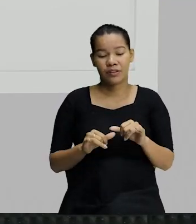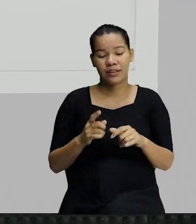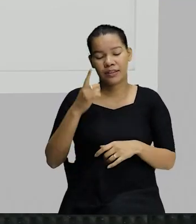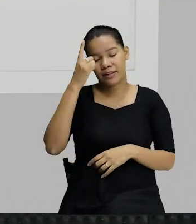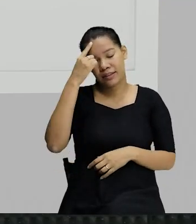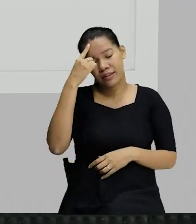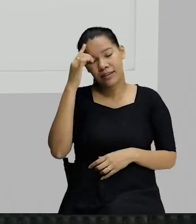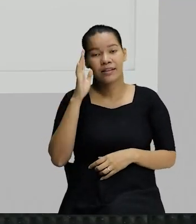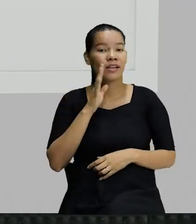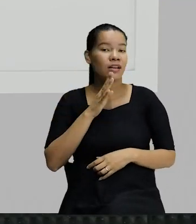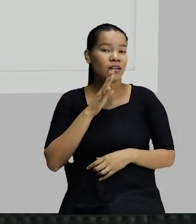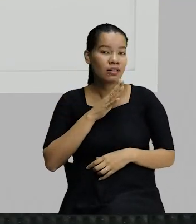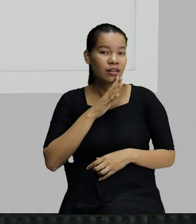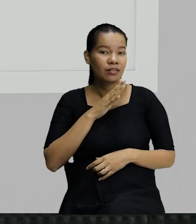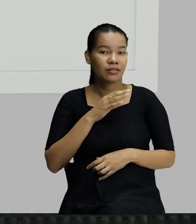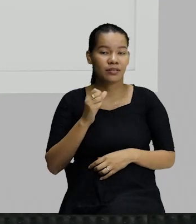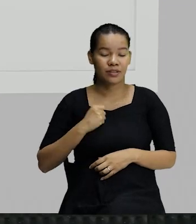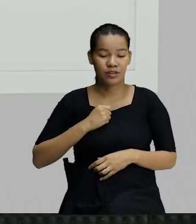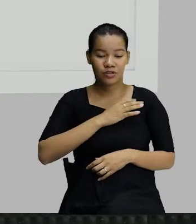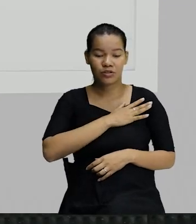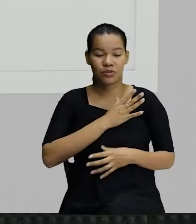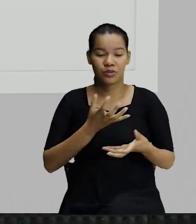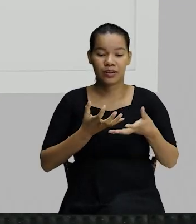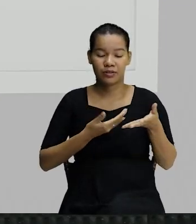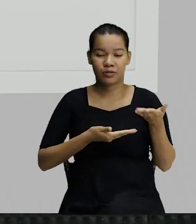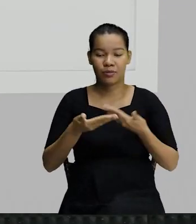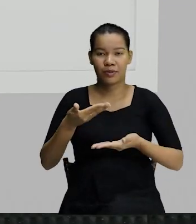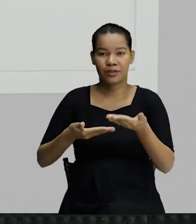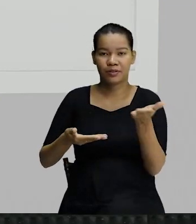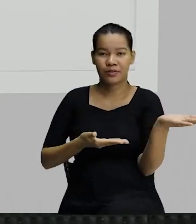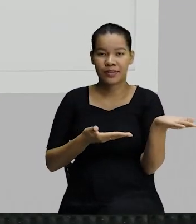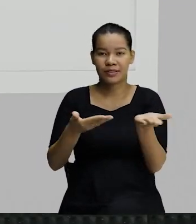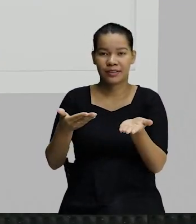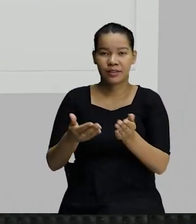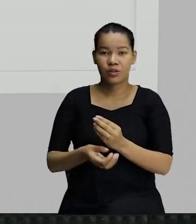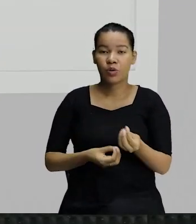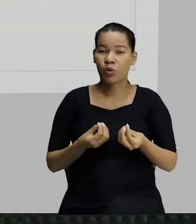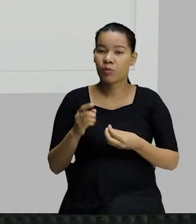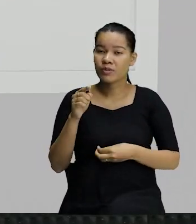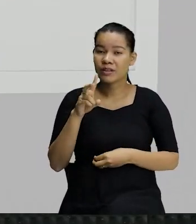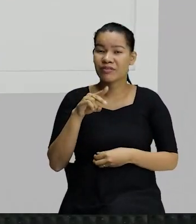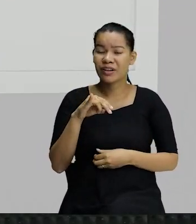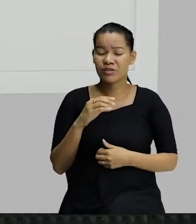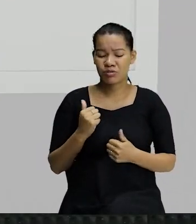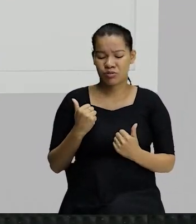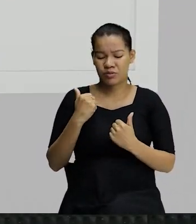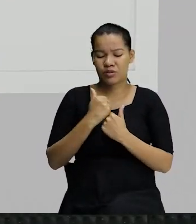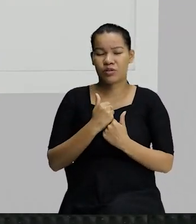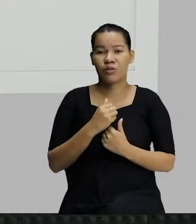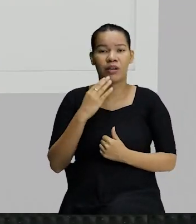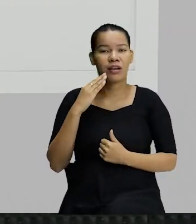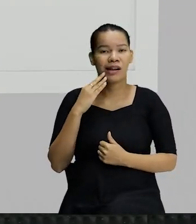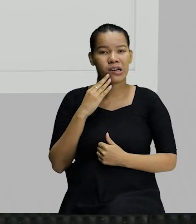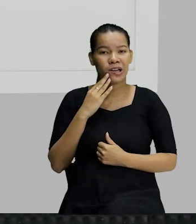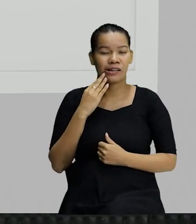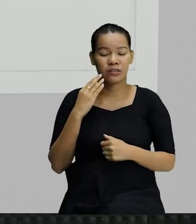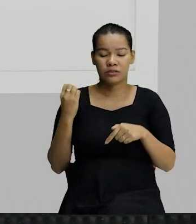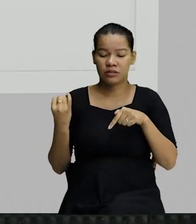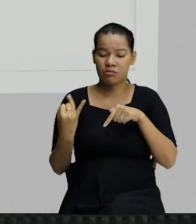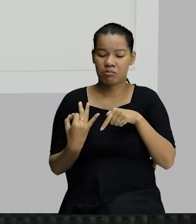ideia muito legal em Aristóteles que eu quero compartilhar com você. Como é que você vai substituir um vício por uma